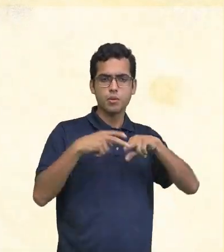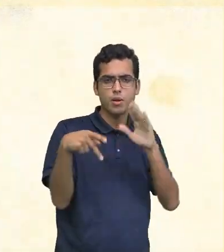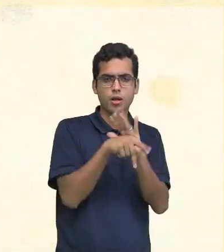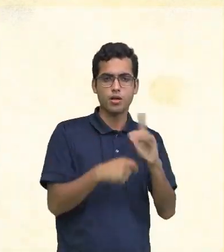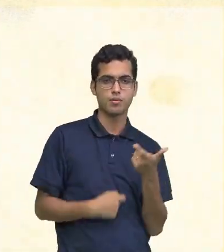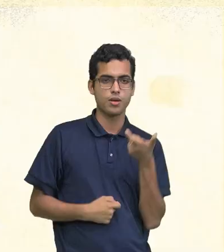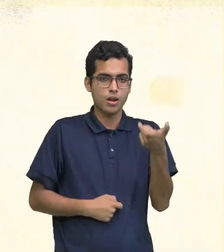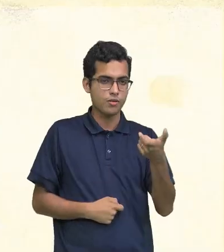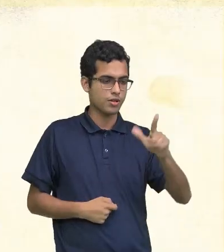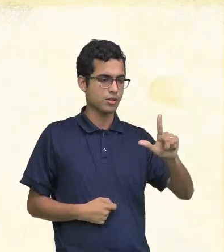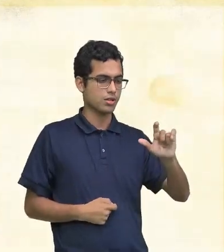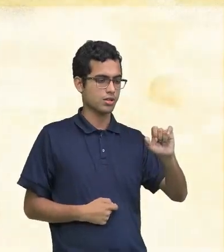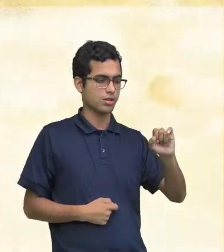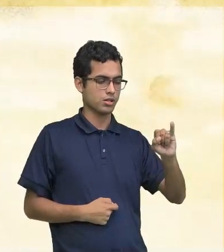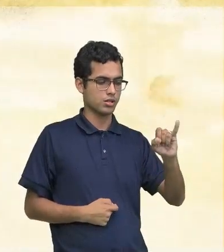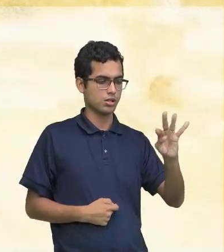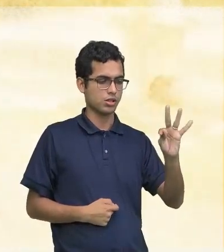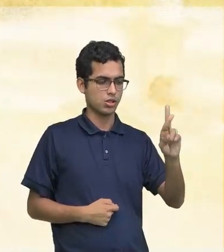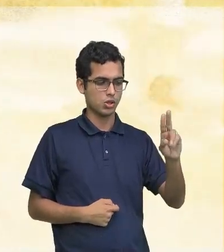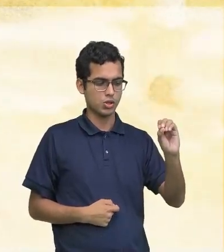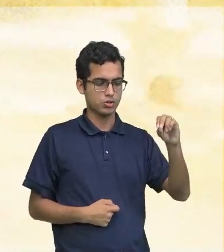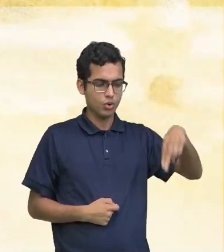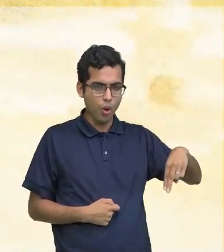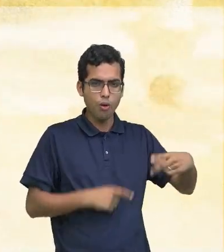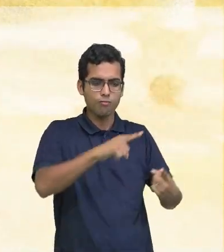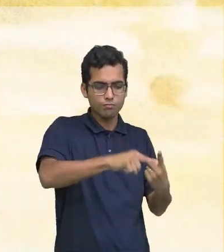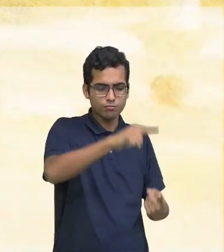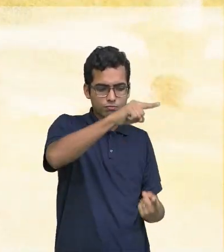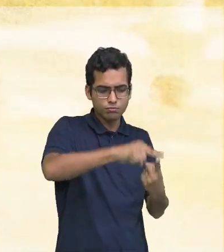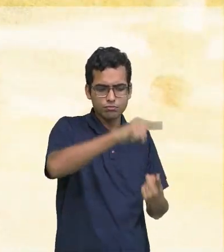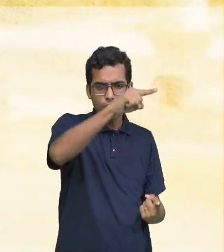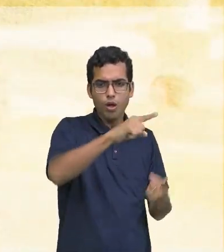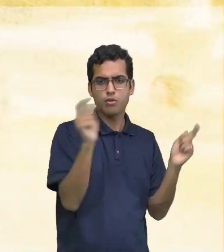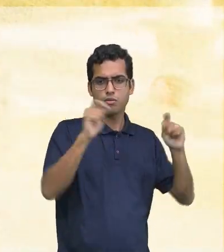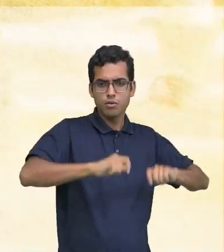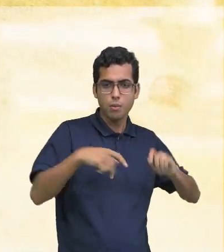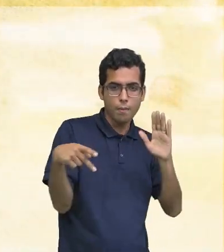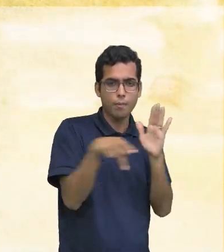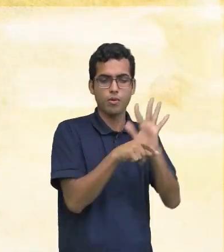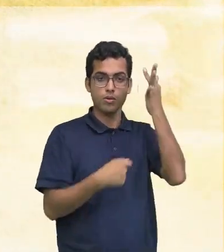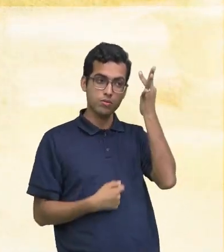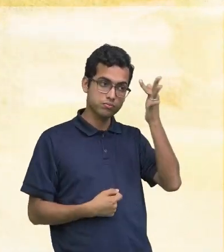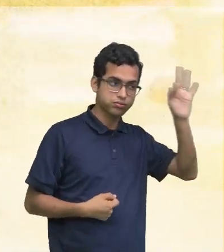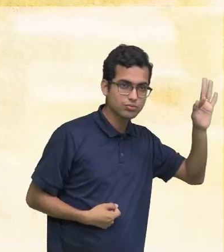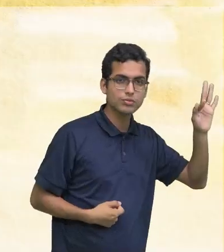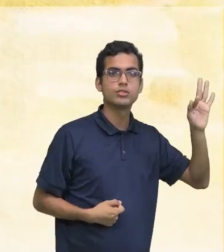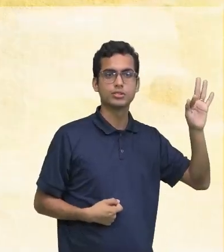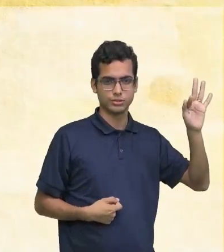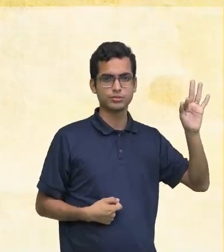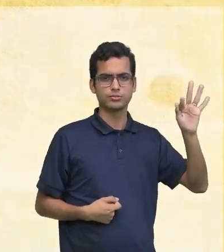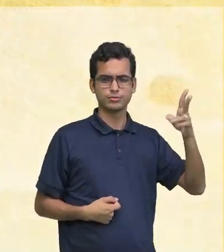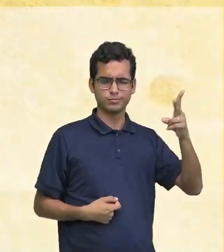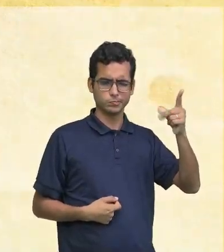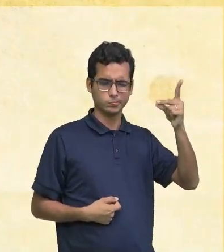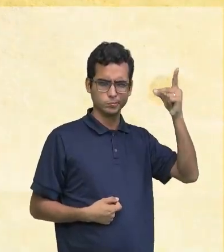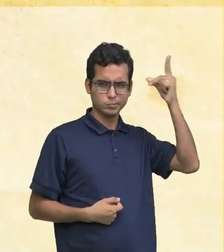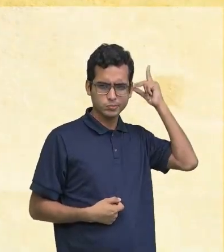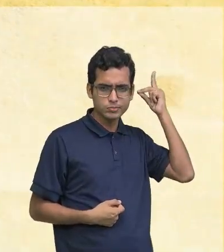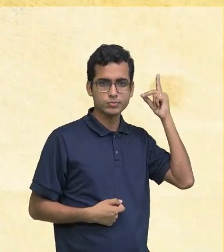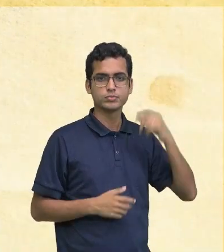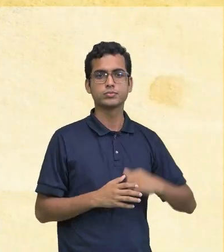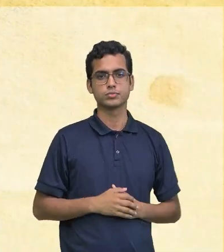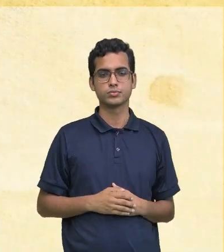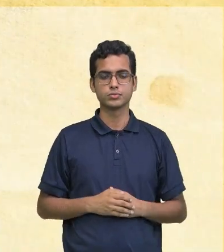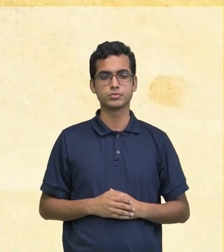uma antiga medida de capacidade usada pelos franceses. Suas raízes são ainda mais profundas, conectando-se